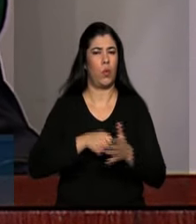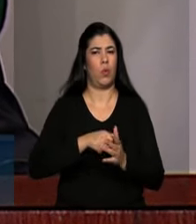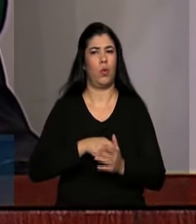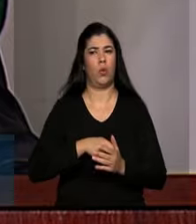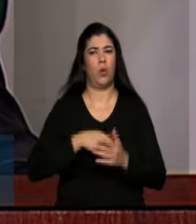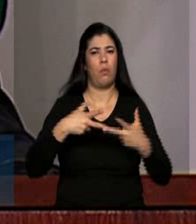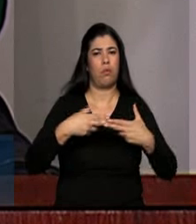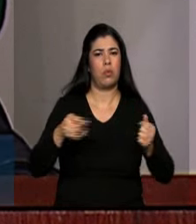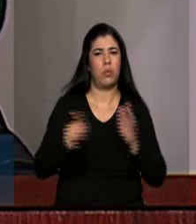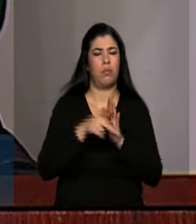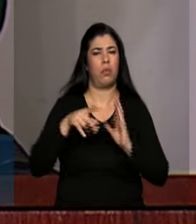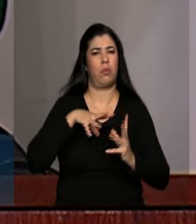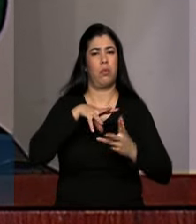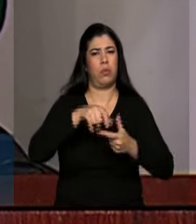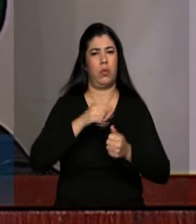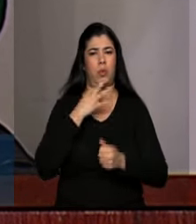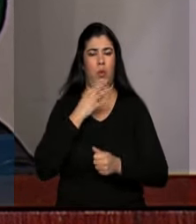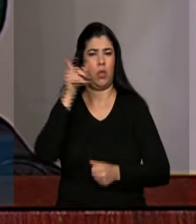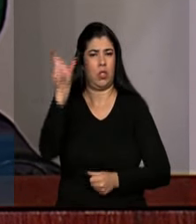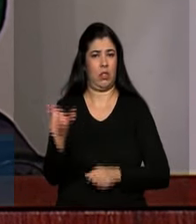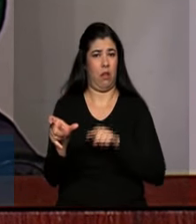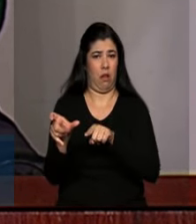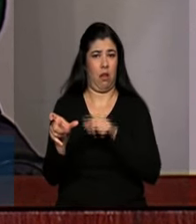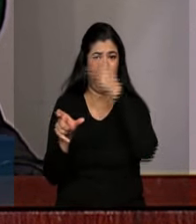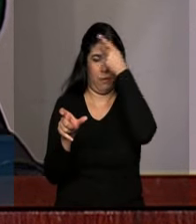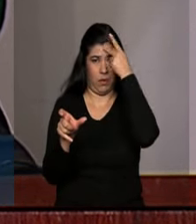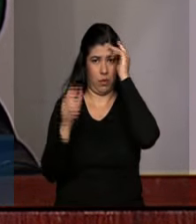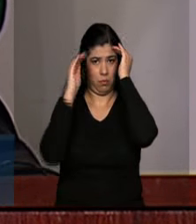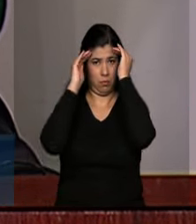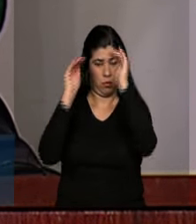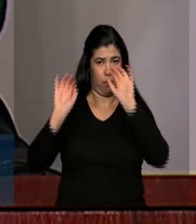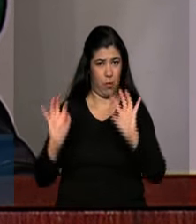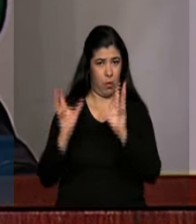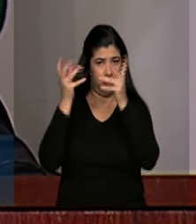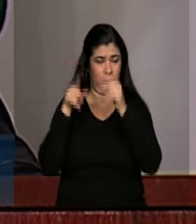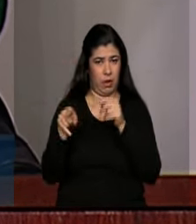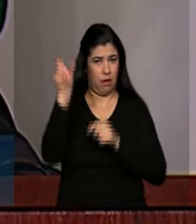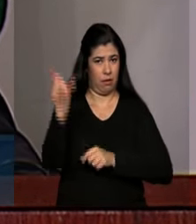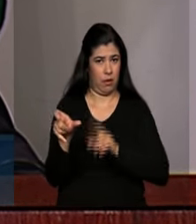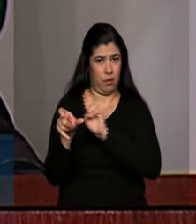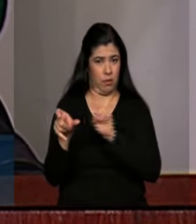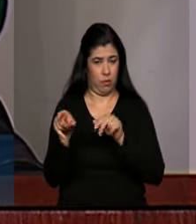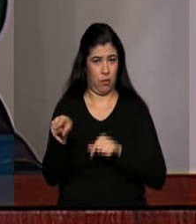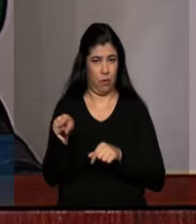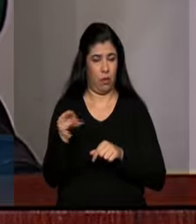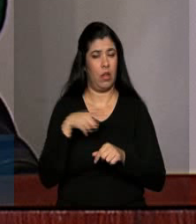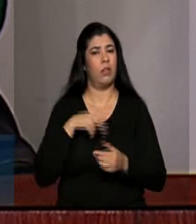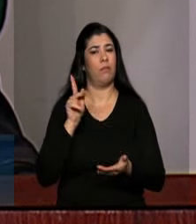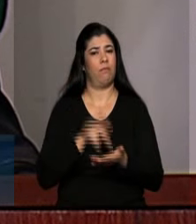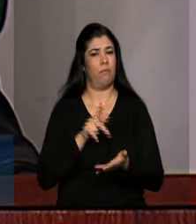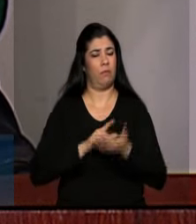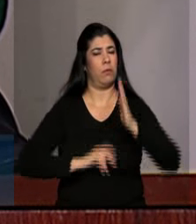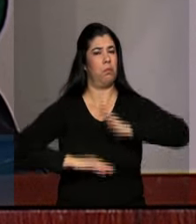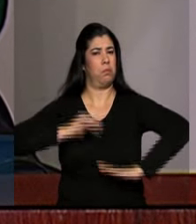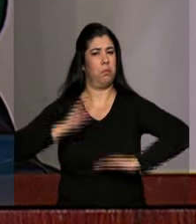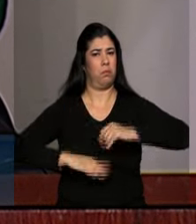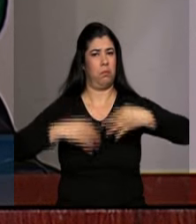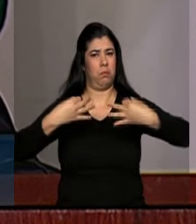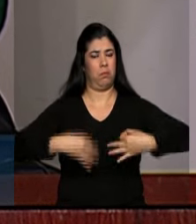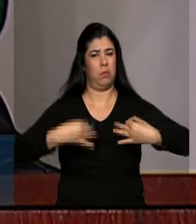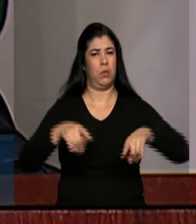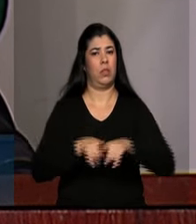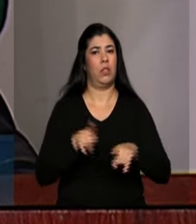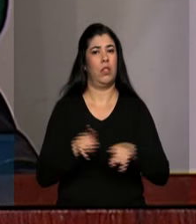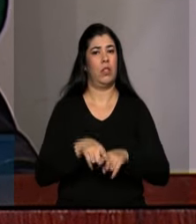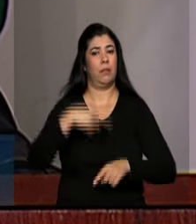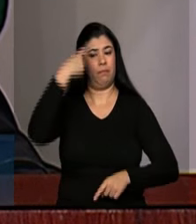conhecido. A pessoa a quem prestamos tributo foi, sim, um excelente profissional e um